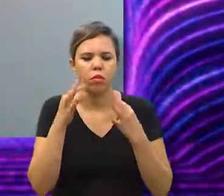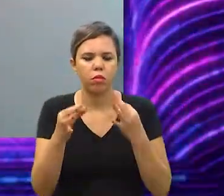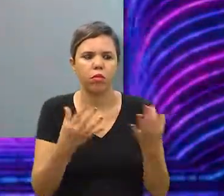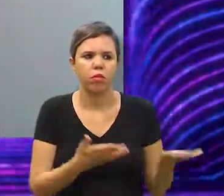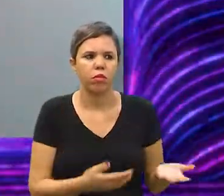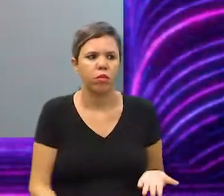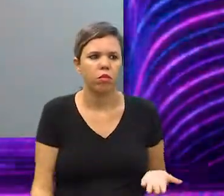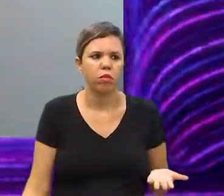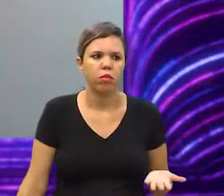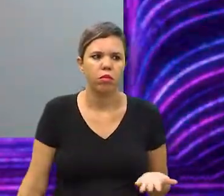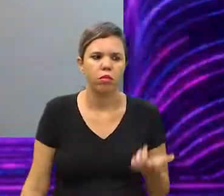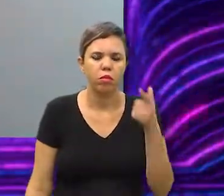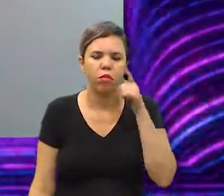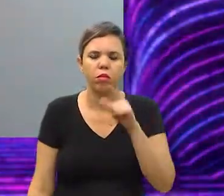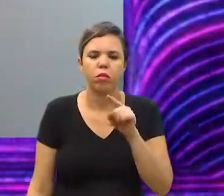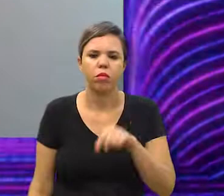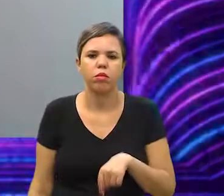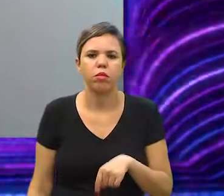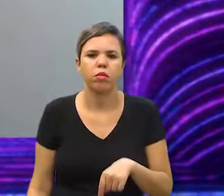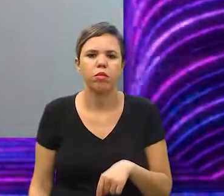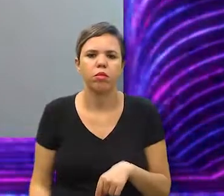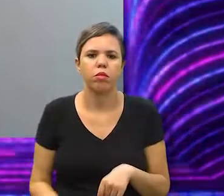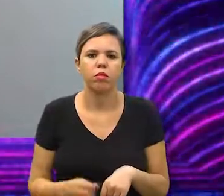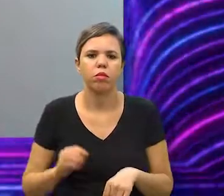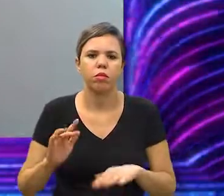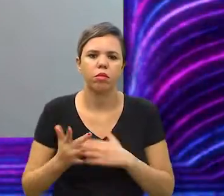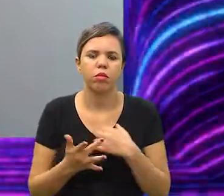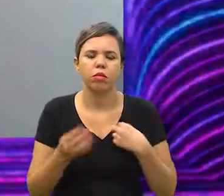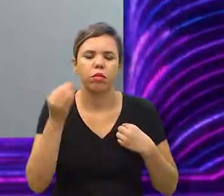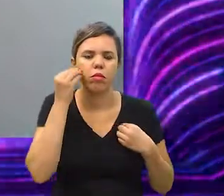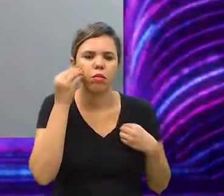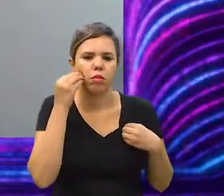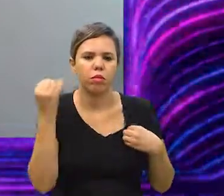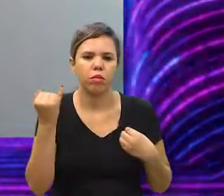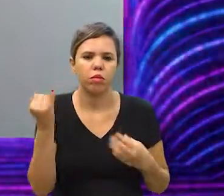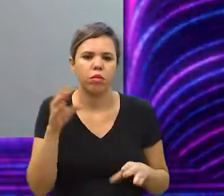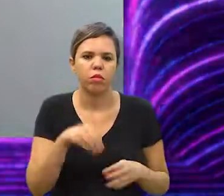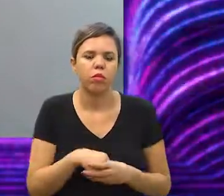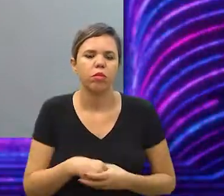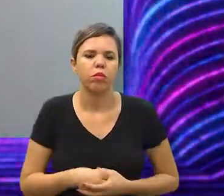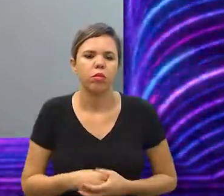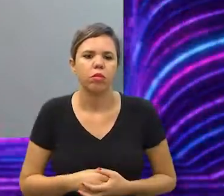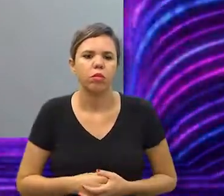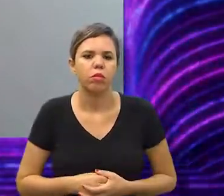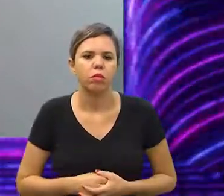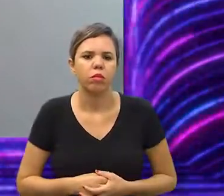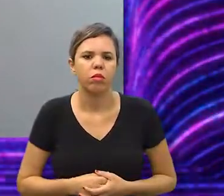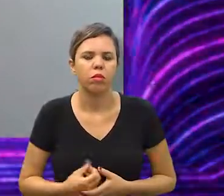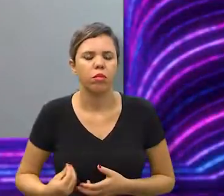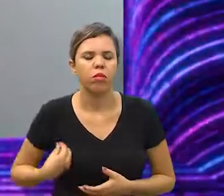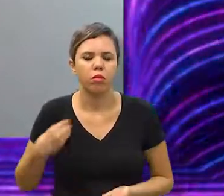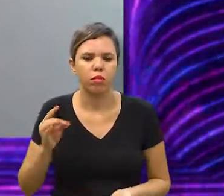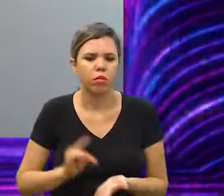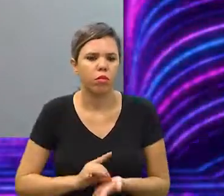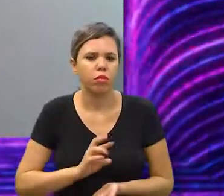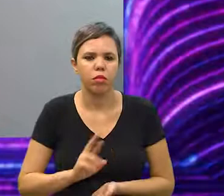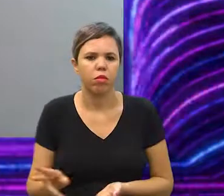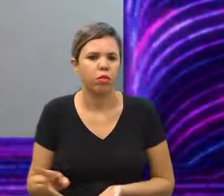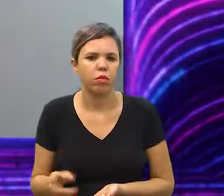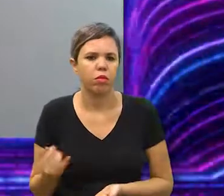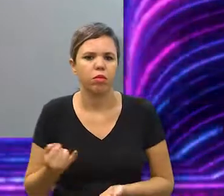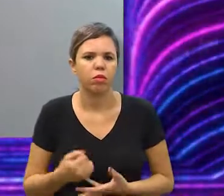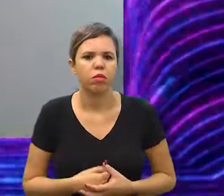nele. E como ele consegue isso? Mergulhando na rede social e tentando ser relevante lá dentro, já que na vida real ele não é levado